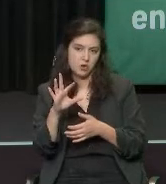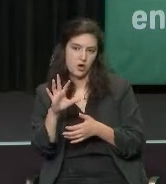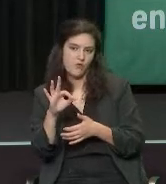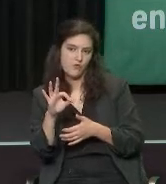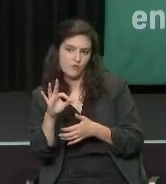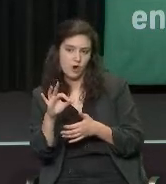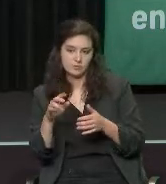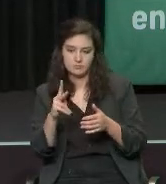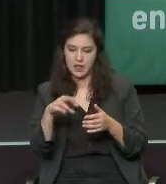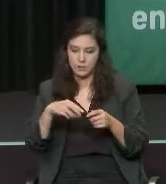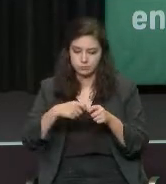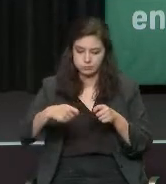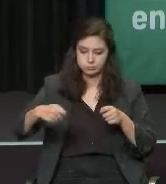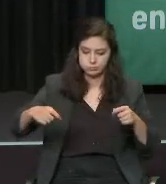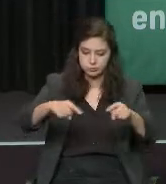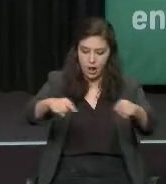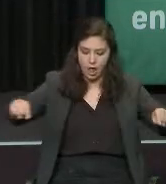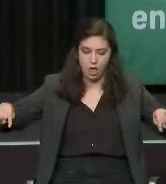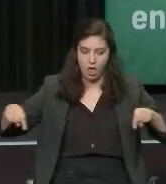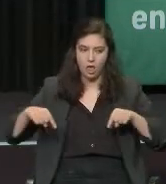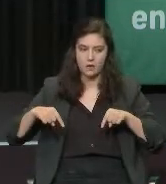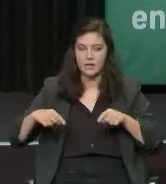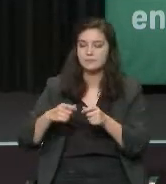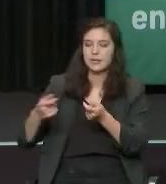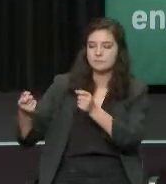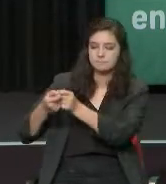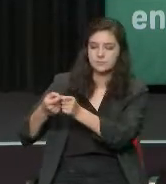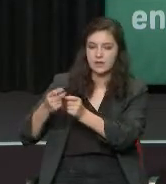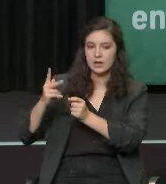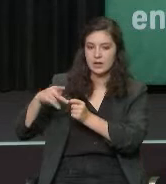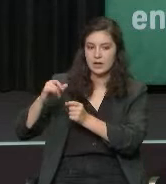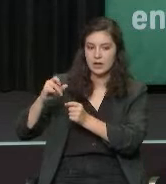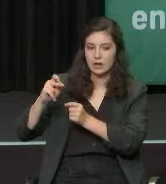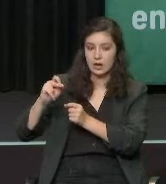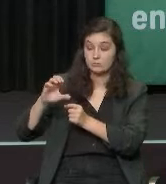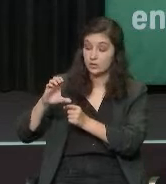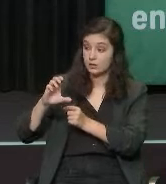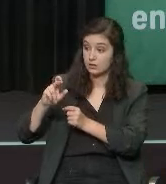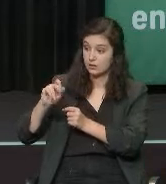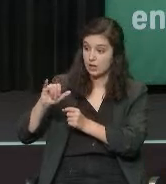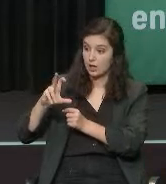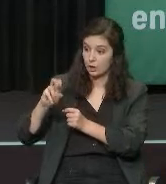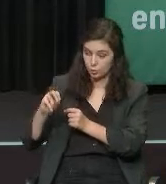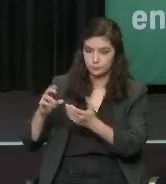com cerca de 14 quilómetros, 40 quilómetros a este do Cairo.